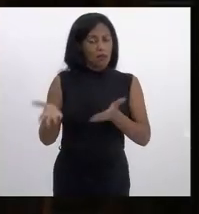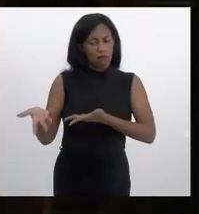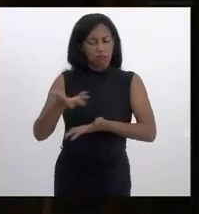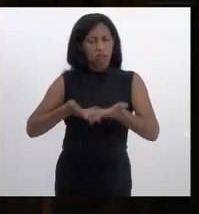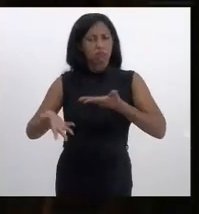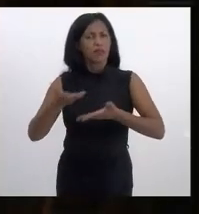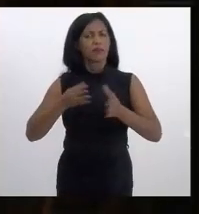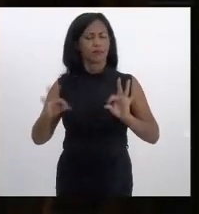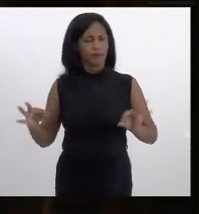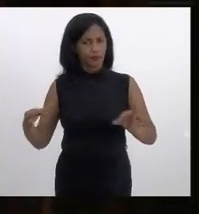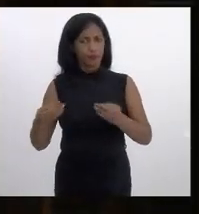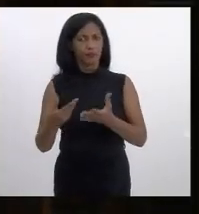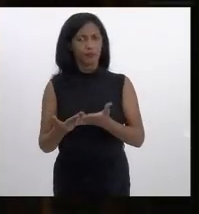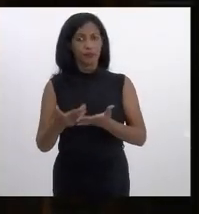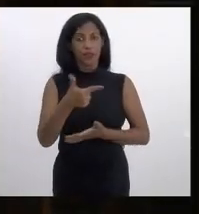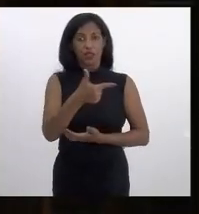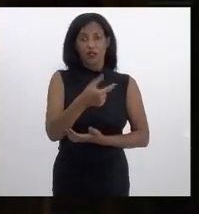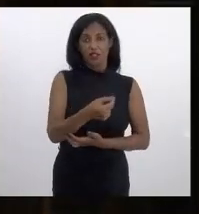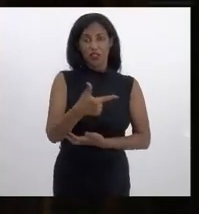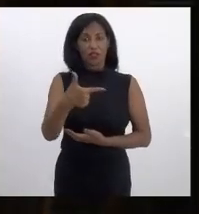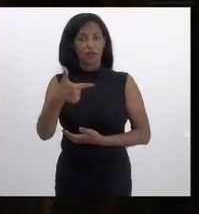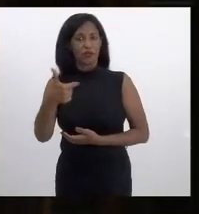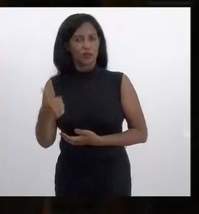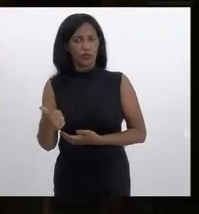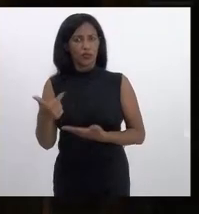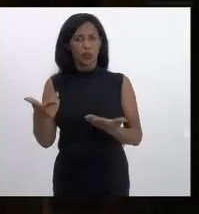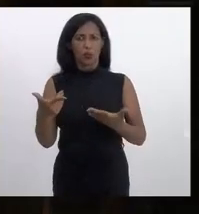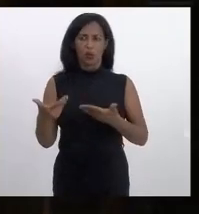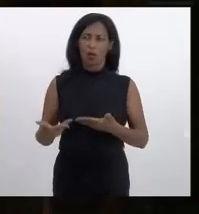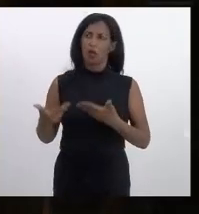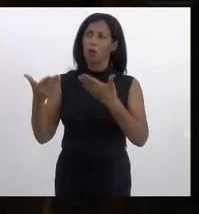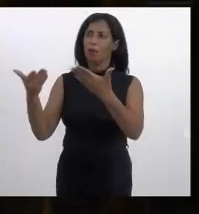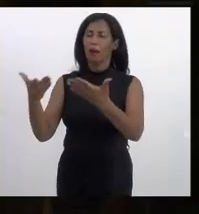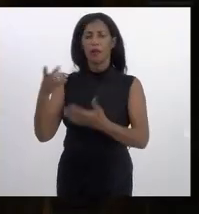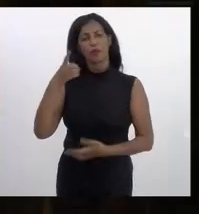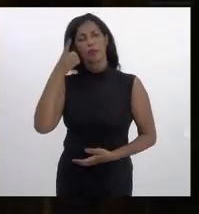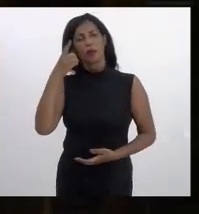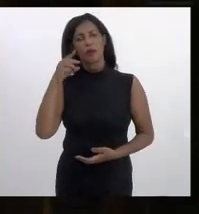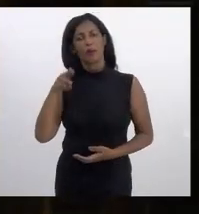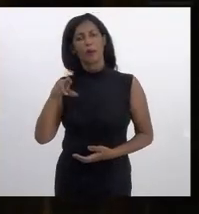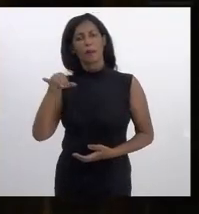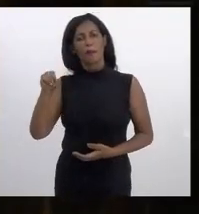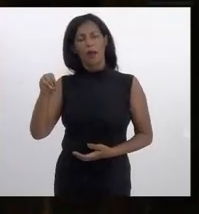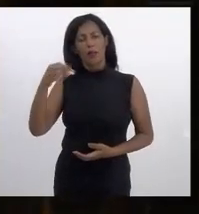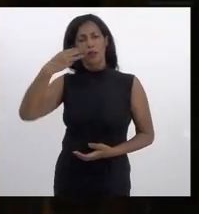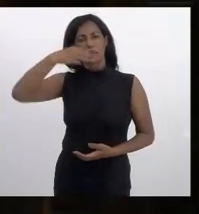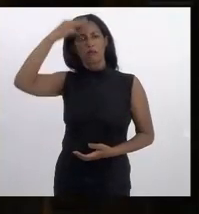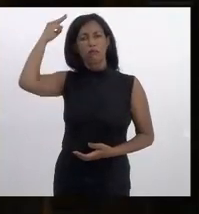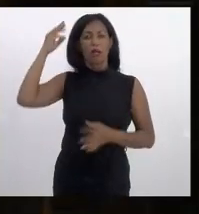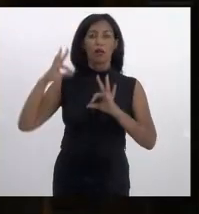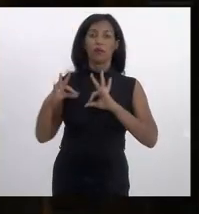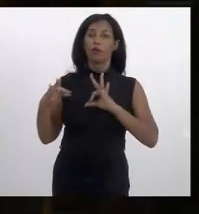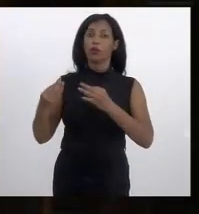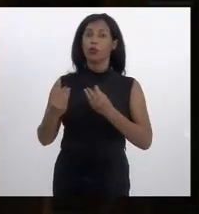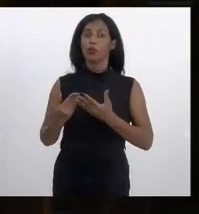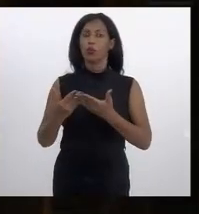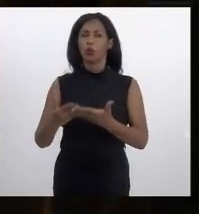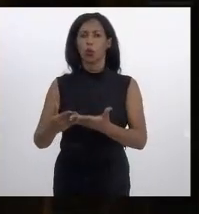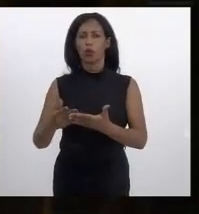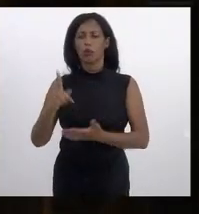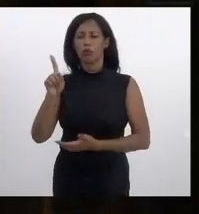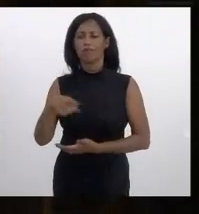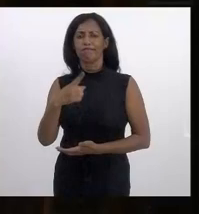participação de todos em 2021 eu passo o deputado Márcio Pacheco ela foi totalmente